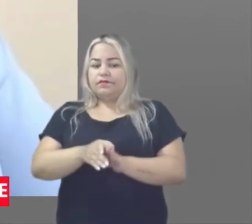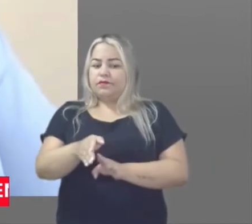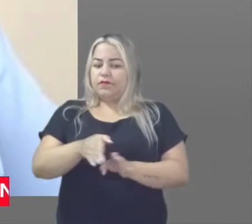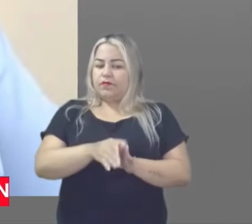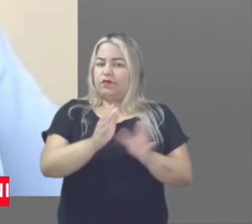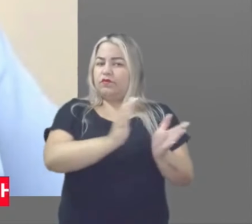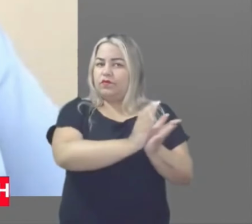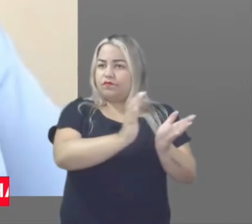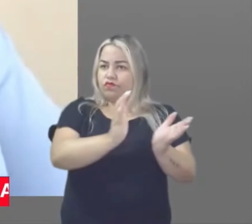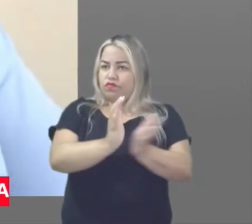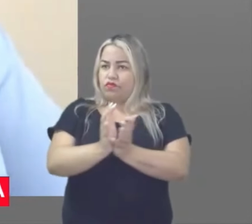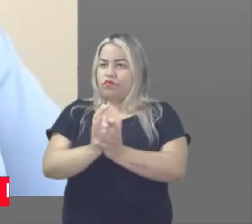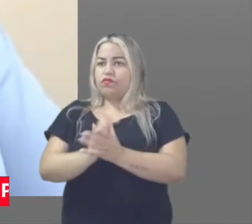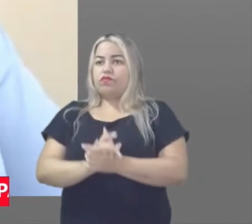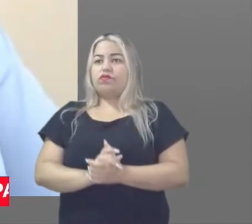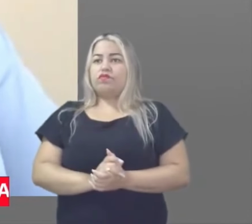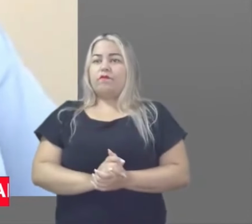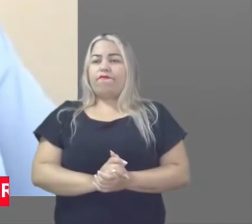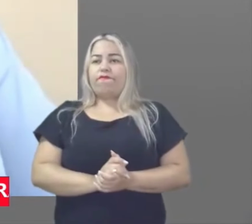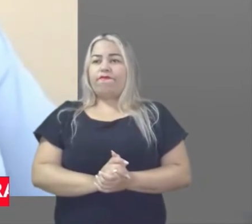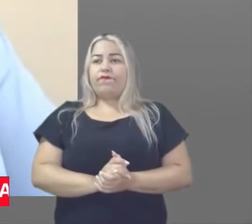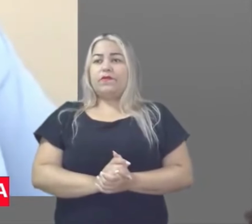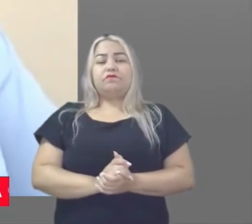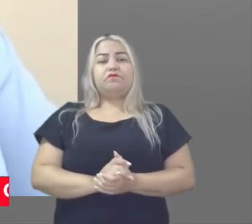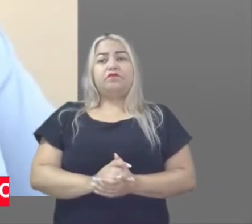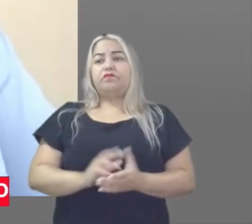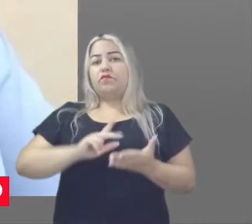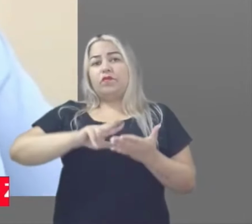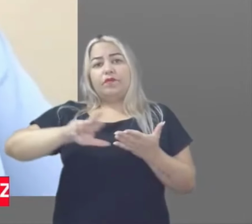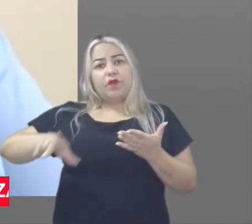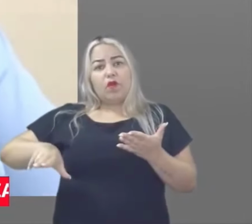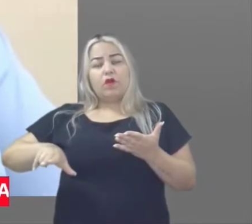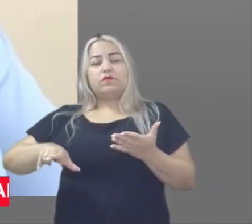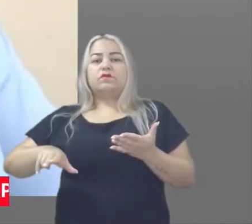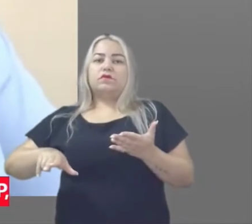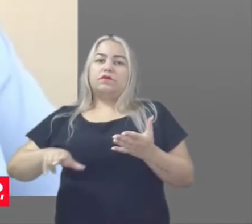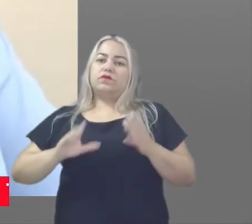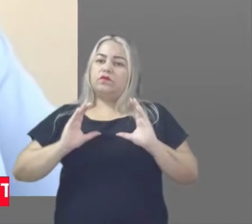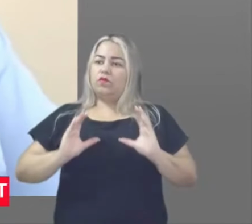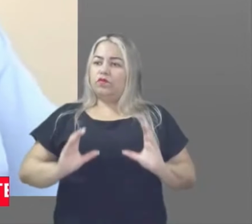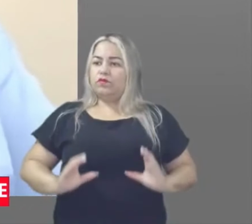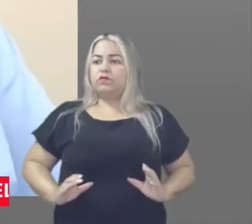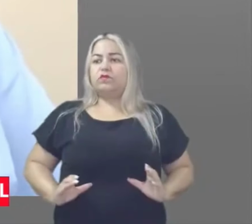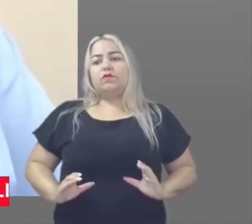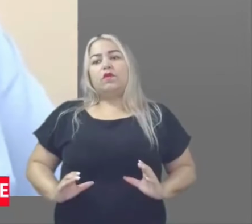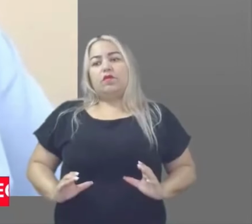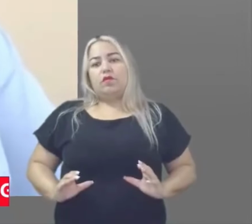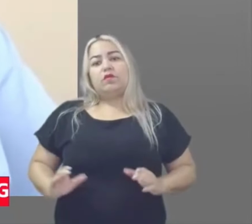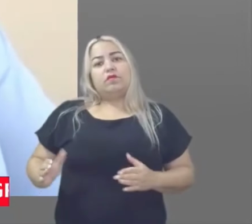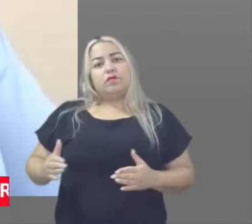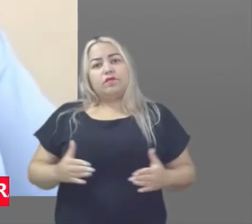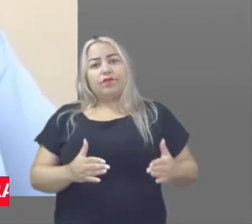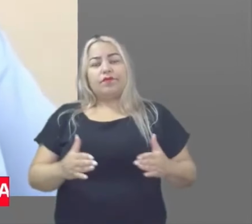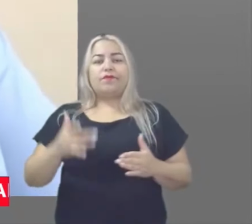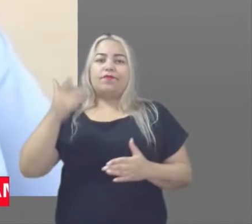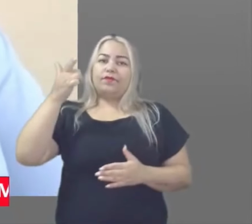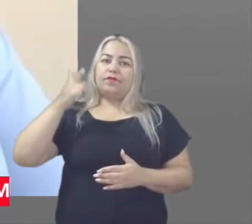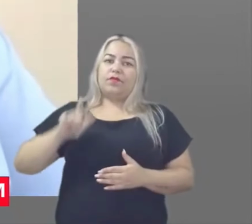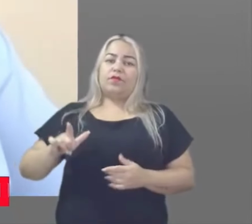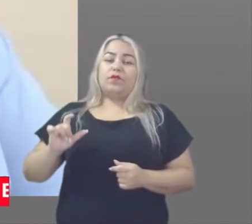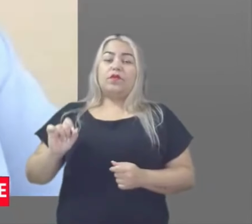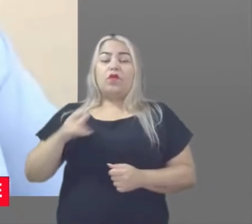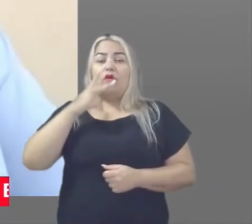tropa e, entre outras posturas dos gestores públicos, é um caminho. Um outro caminho